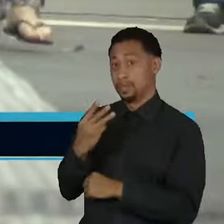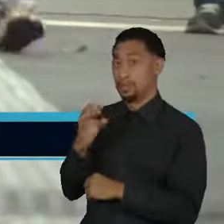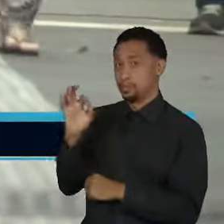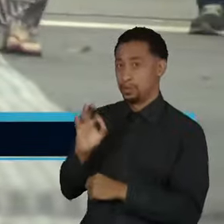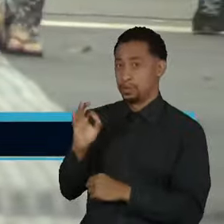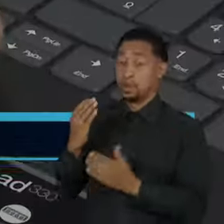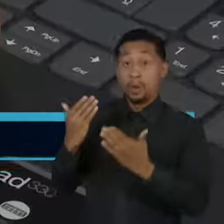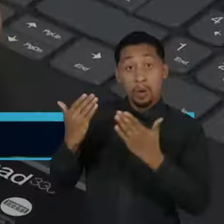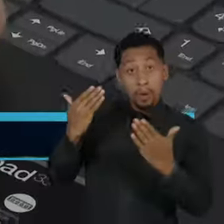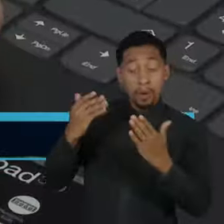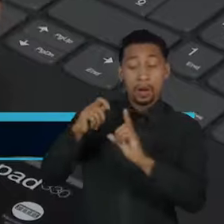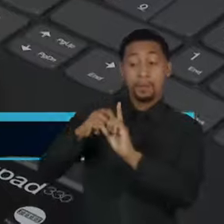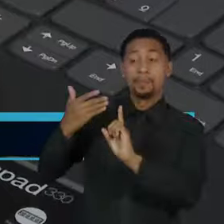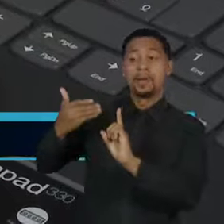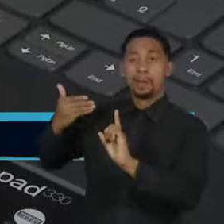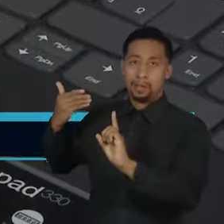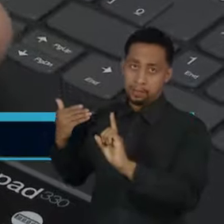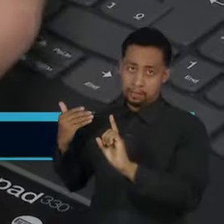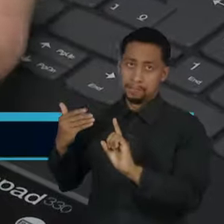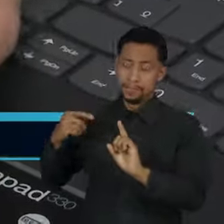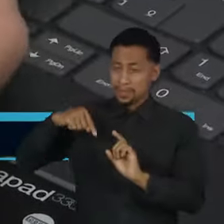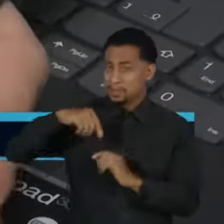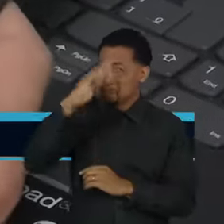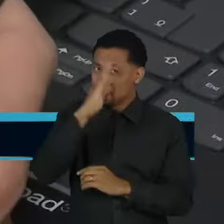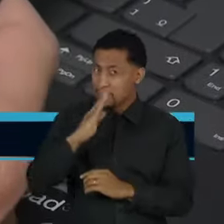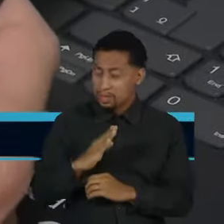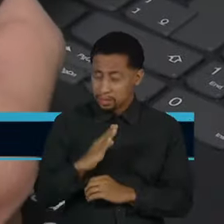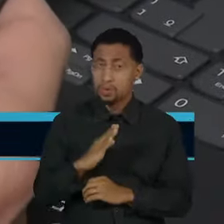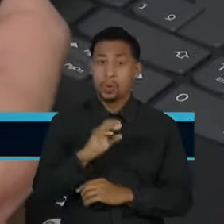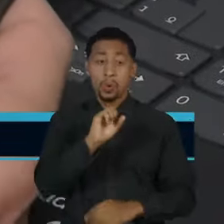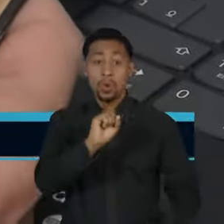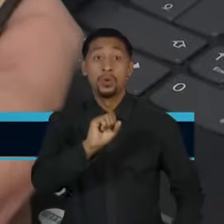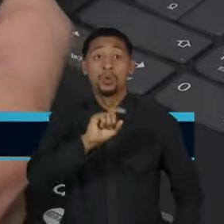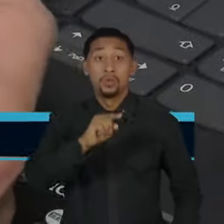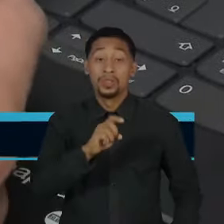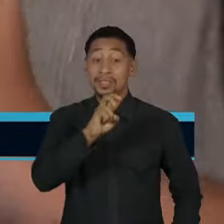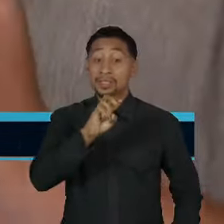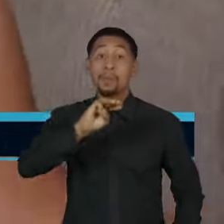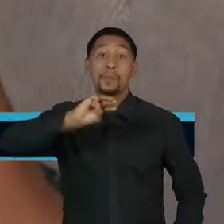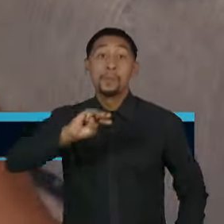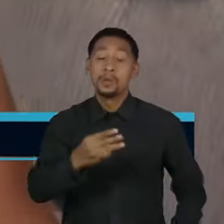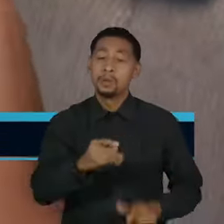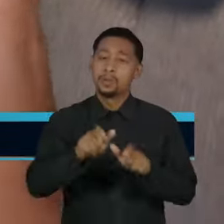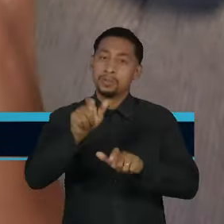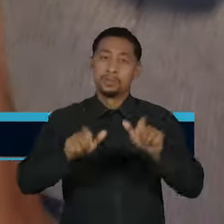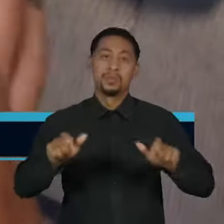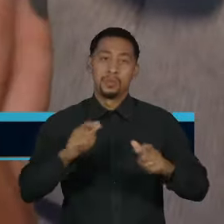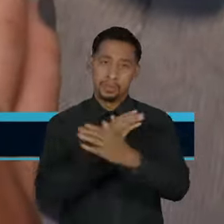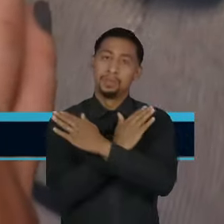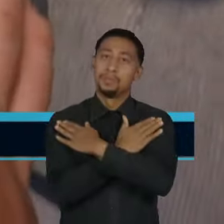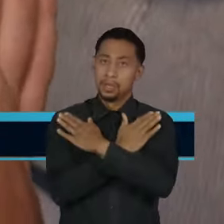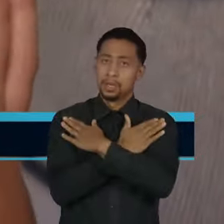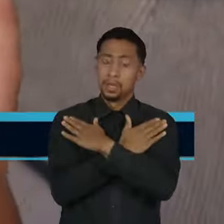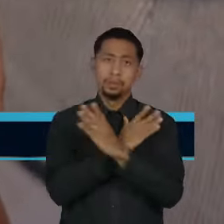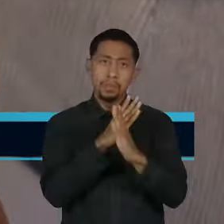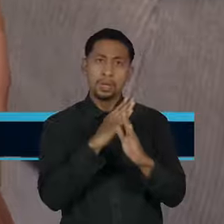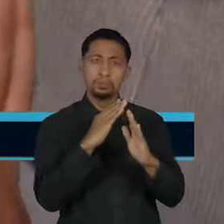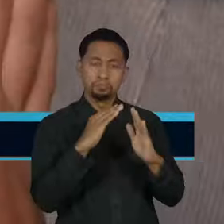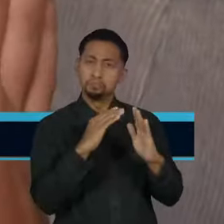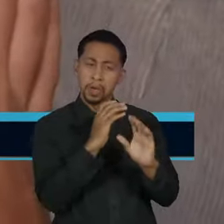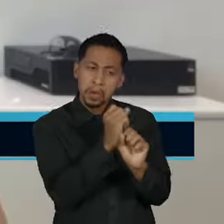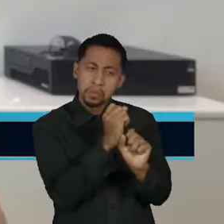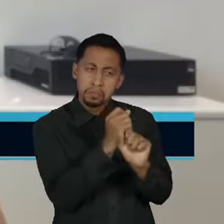meses anteriores. O país tem 8 milhões e meio de desempregados atualmente. A taxa está dentro do esperado pelo